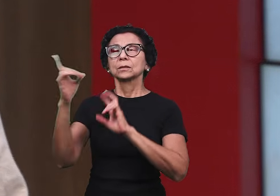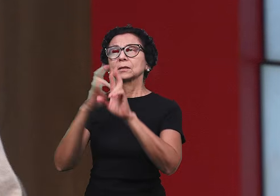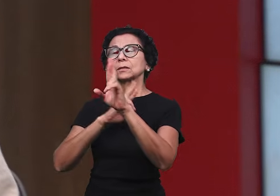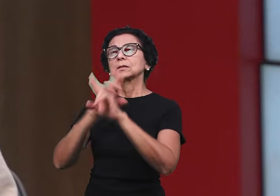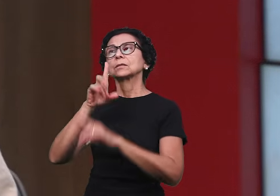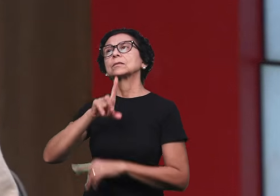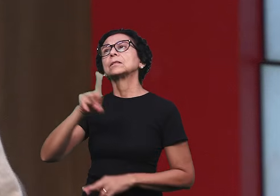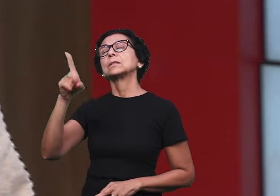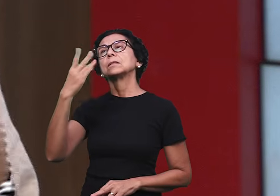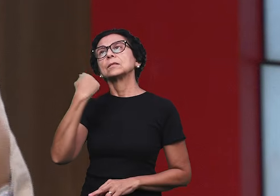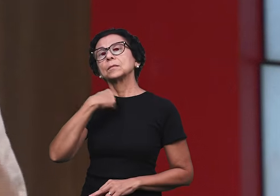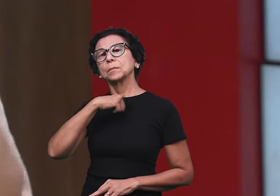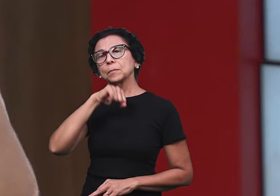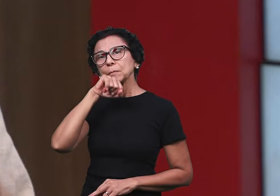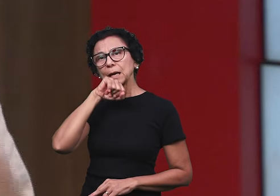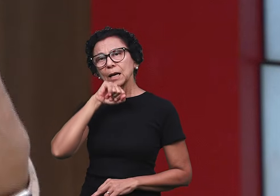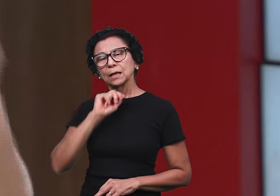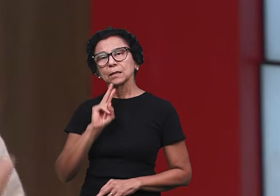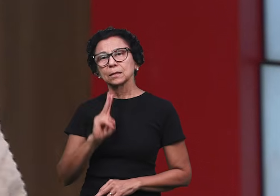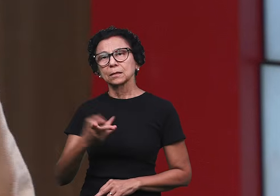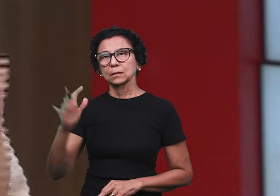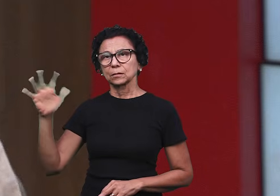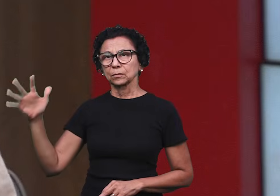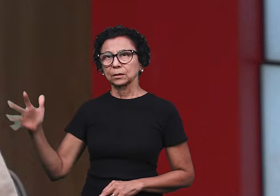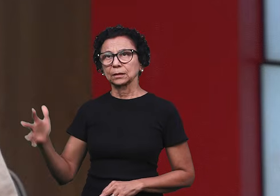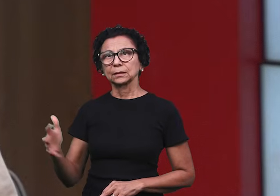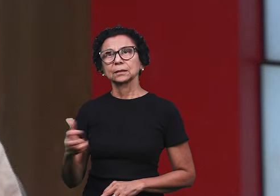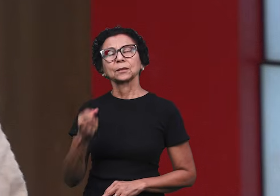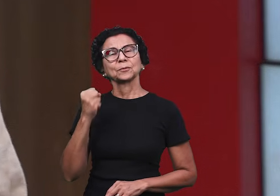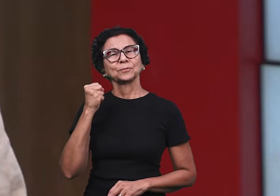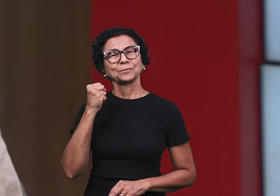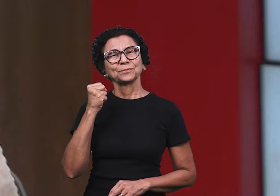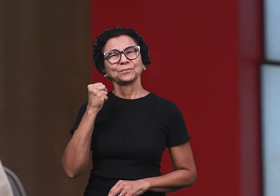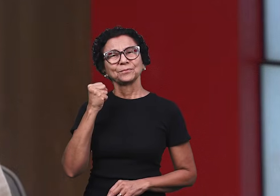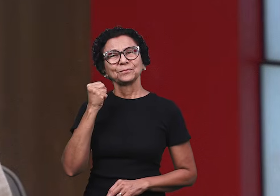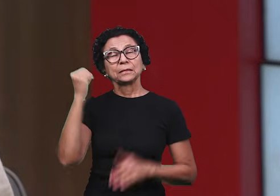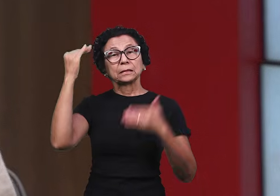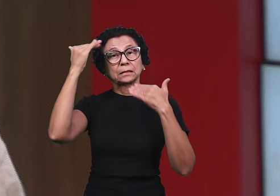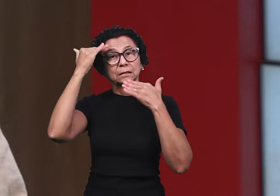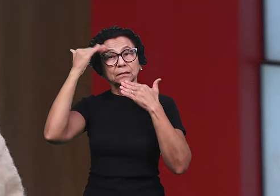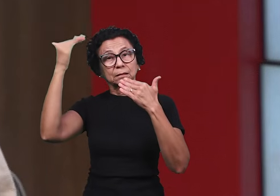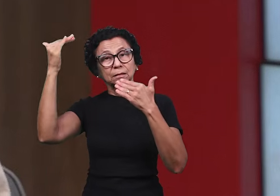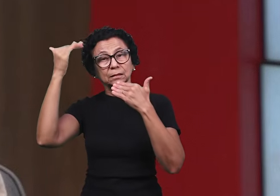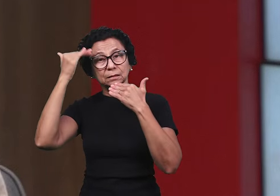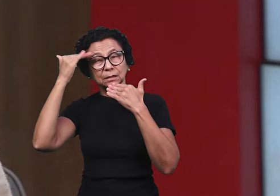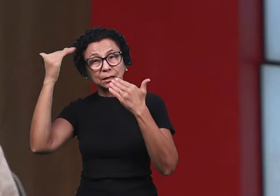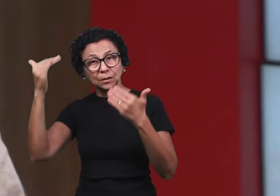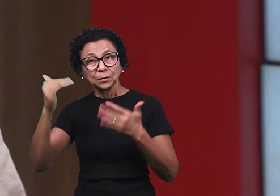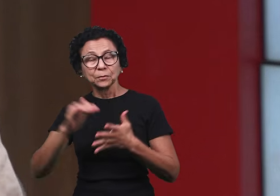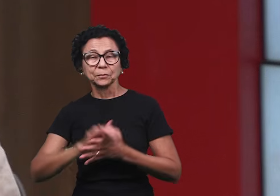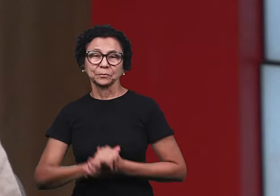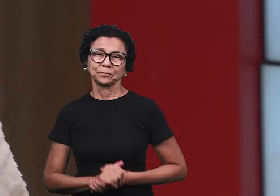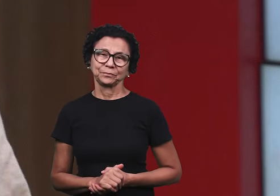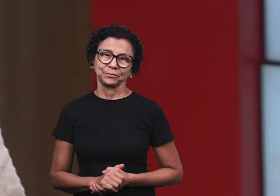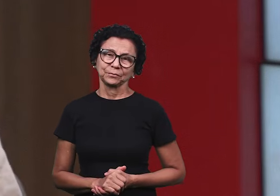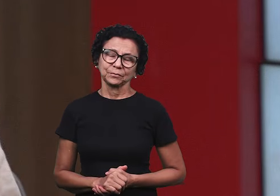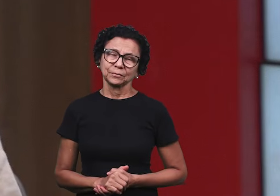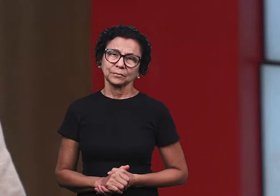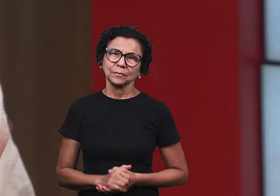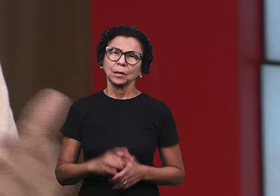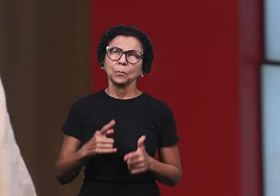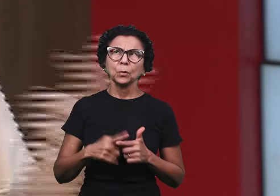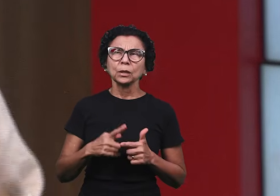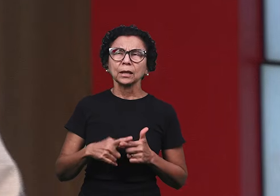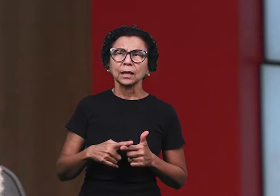relacionamento com esse Pai é viver essa vida de adoração, de gratidão. E a gratidão, ela está muito